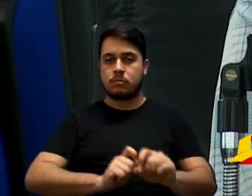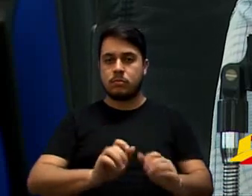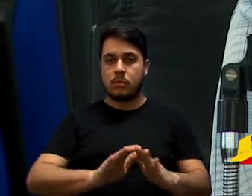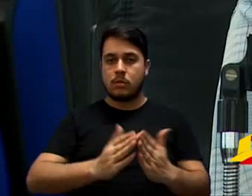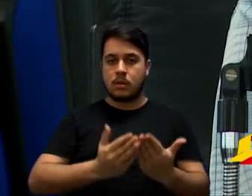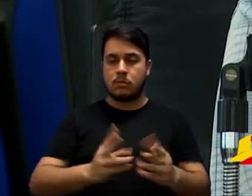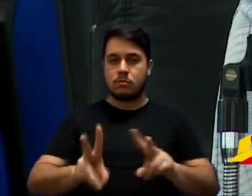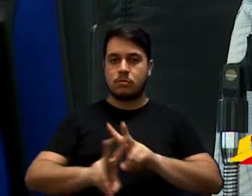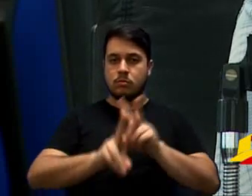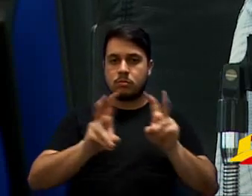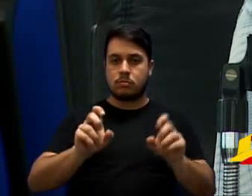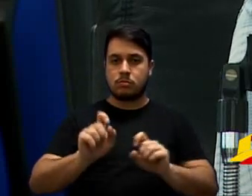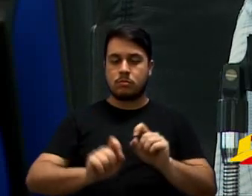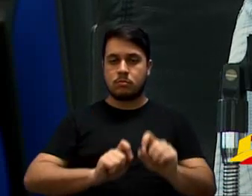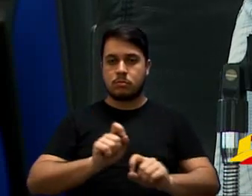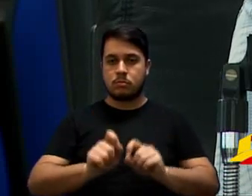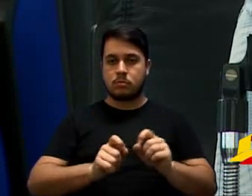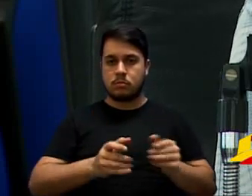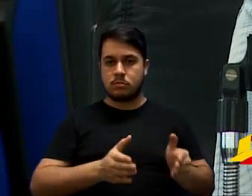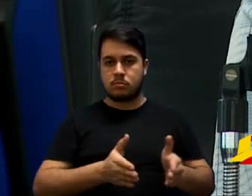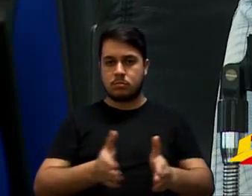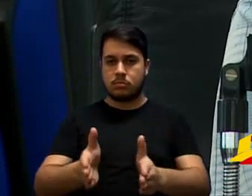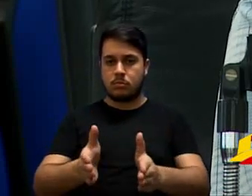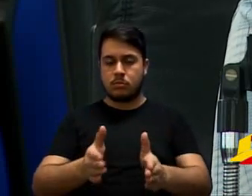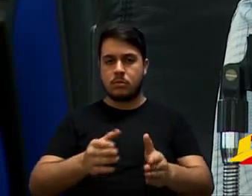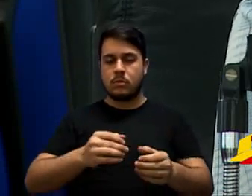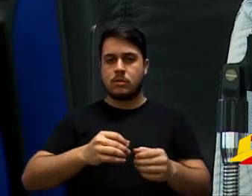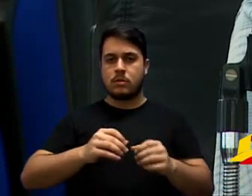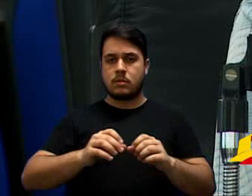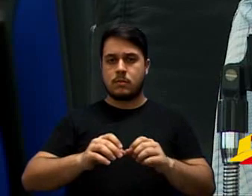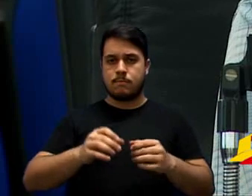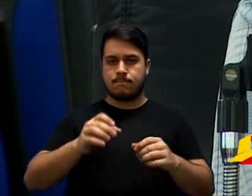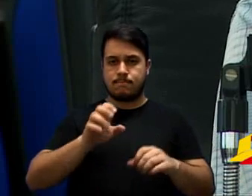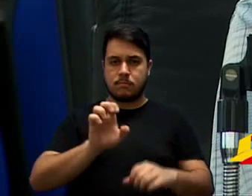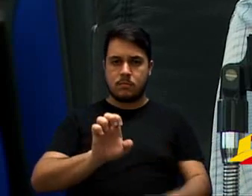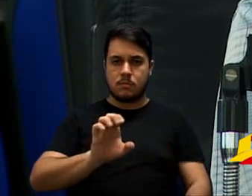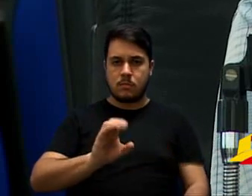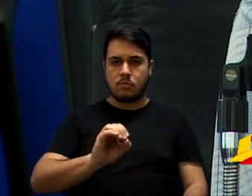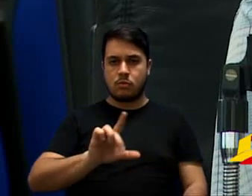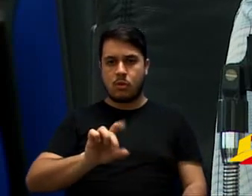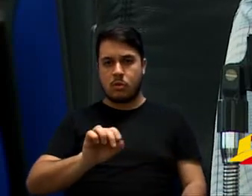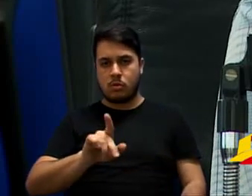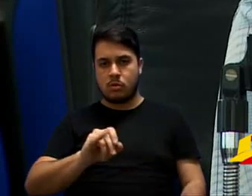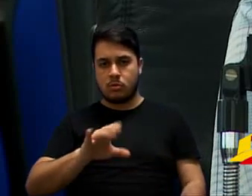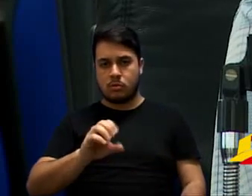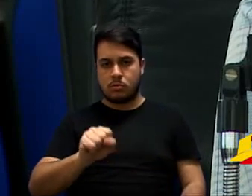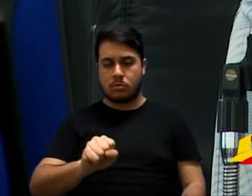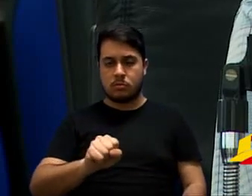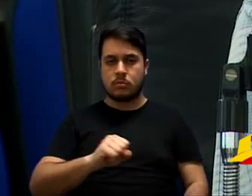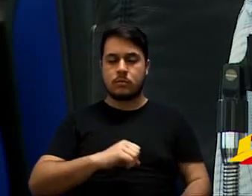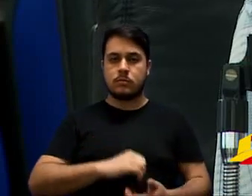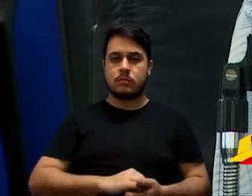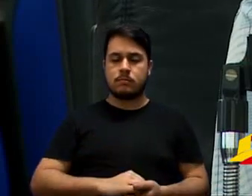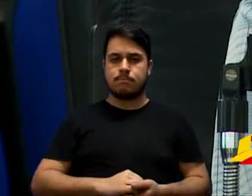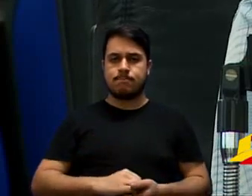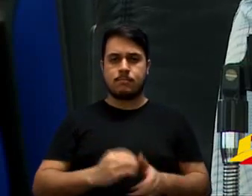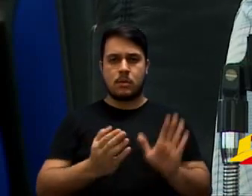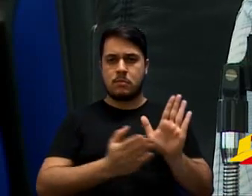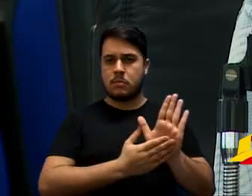ecológicos a própria prefeitura não considerou na proposta do plano diretor